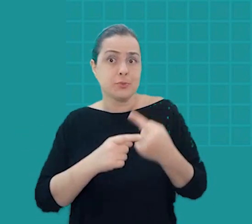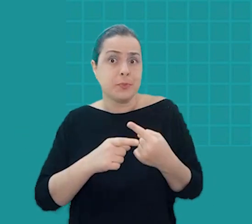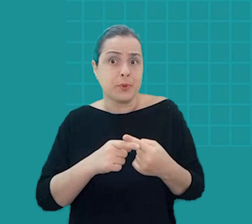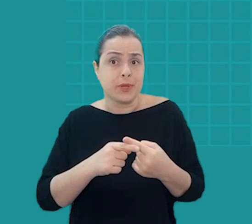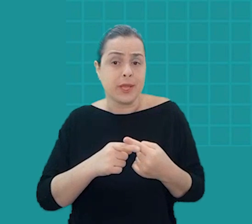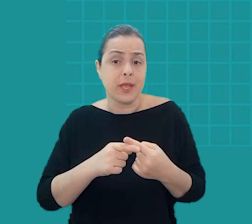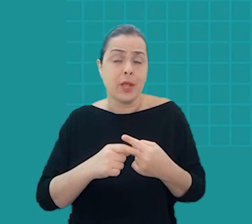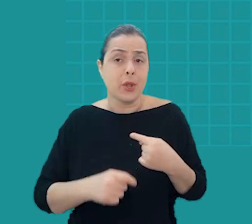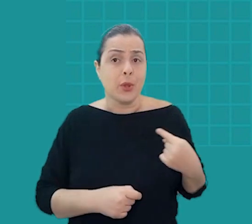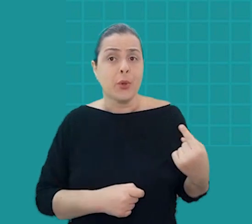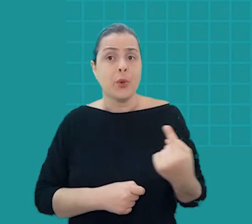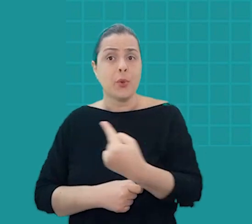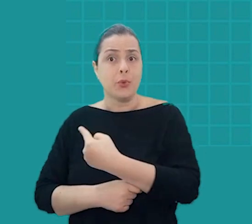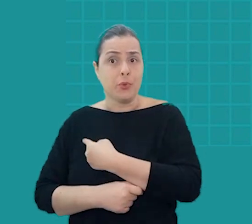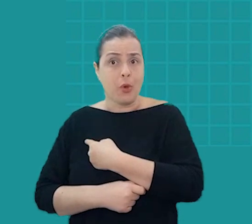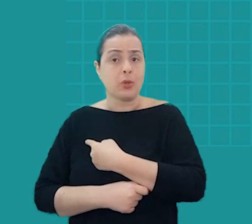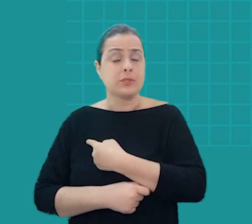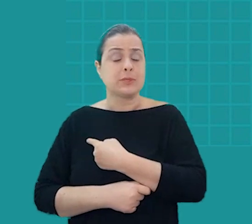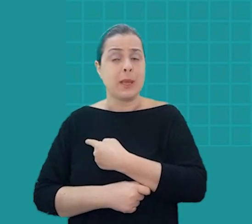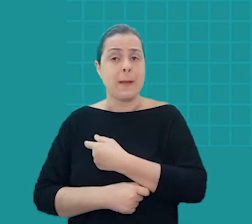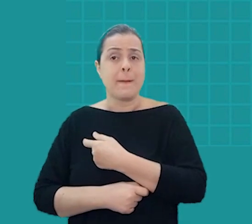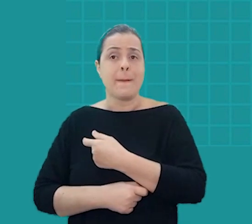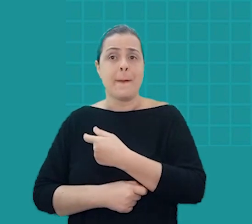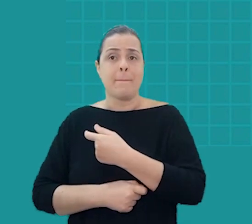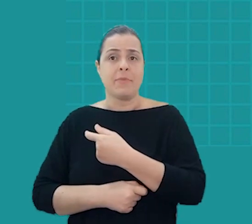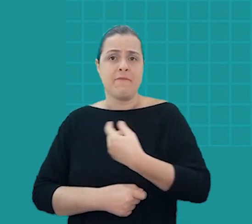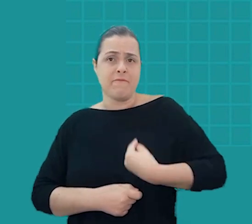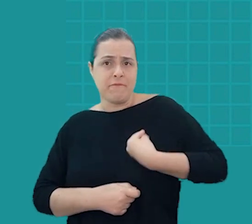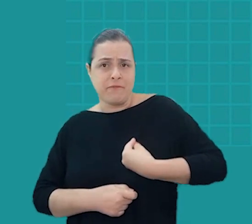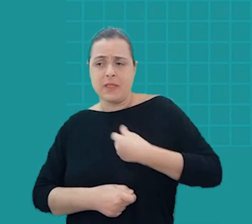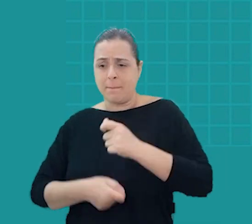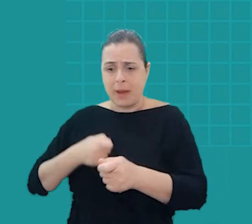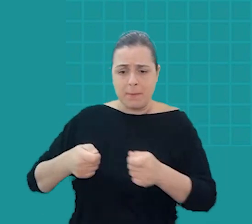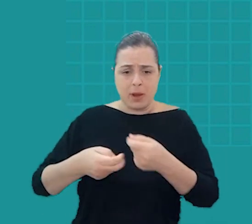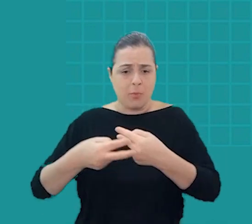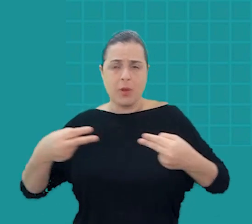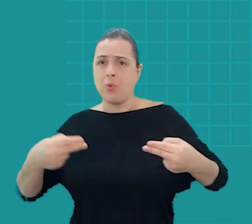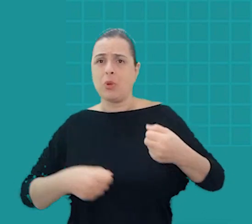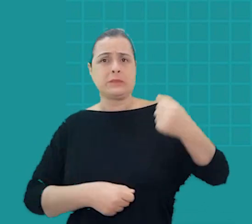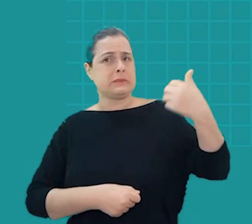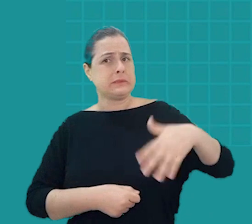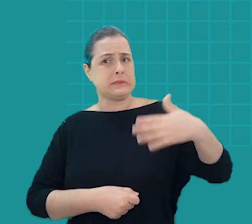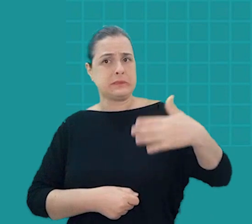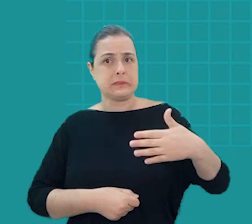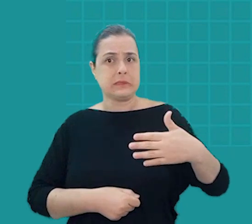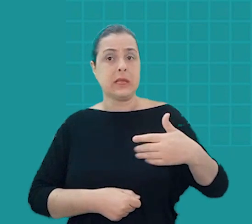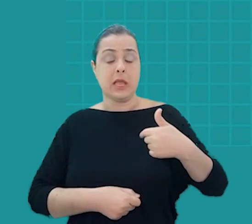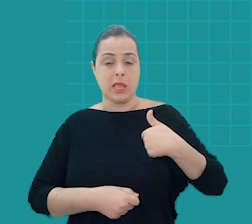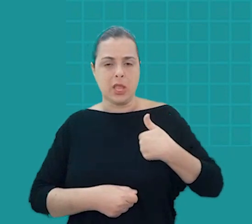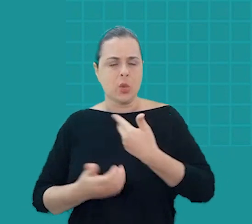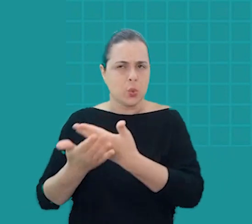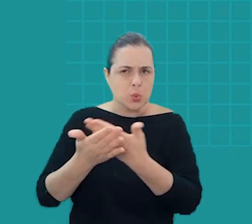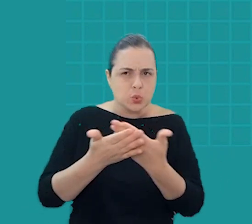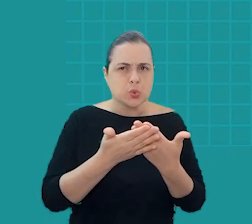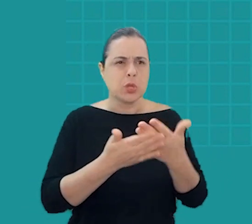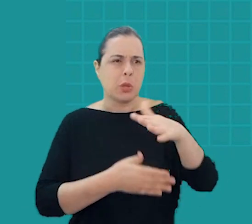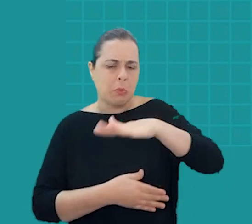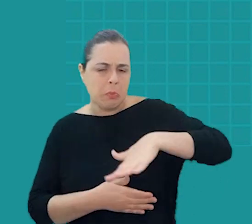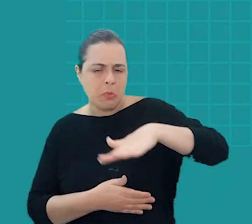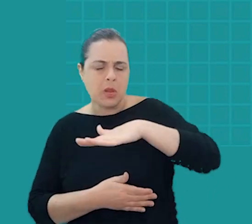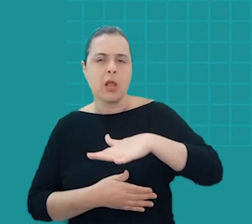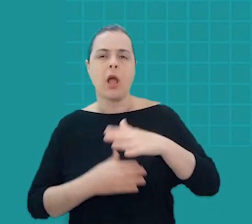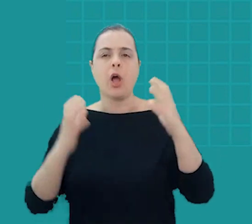é bastante elevado. Estudando esse mercado, eu percebi, falando com fono, tudo, a